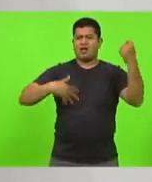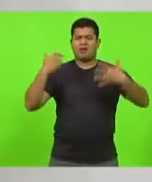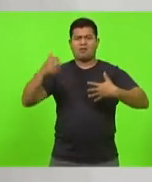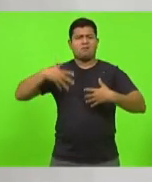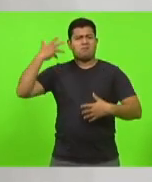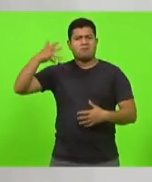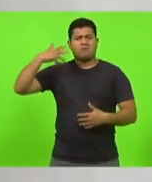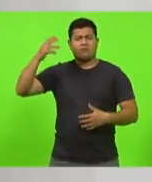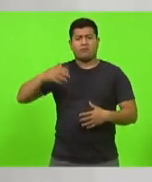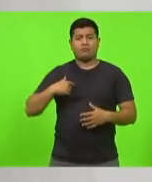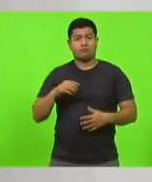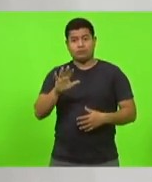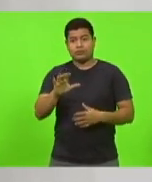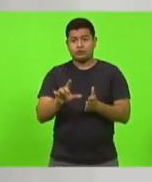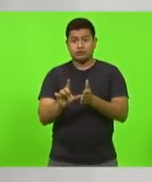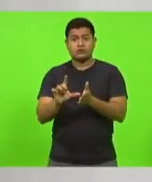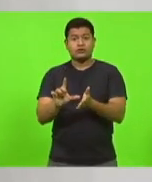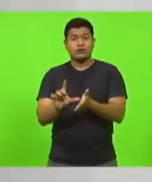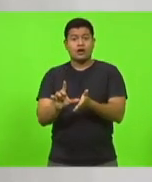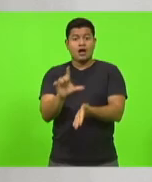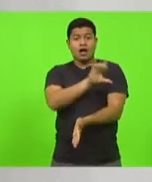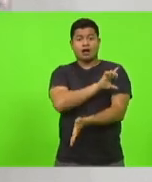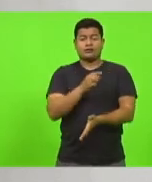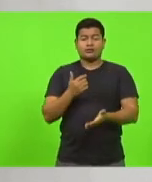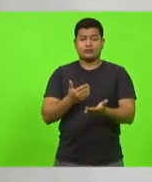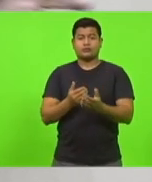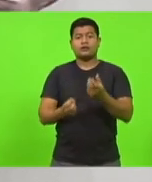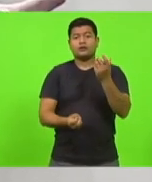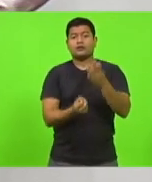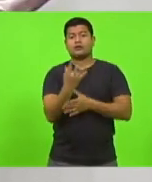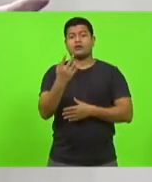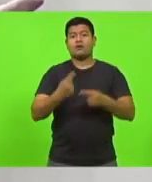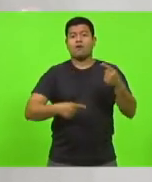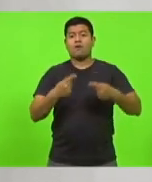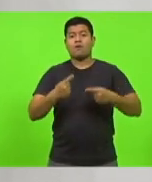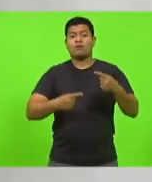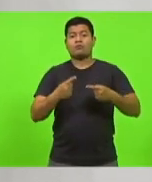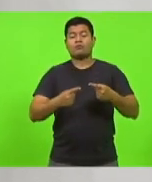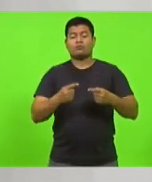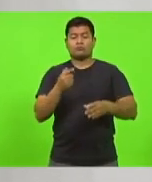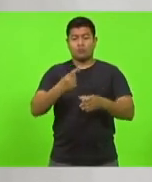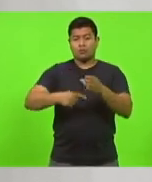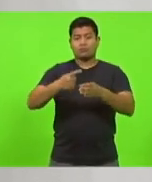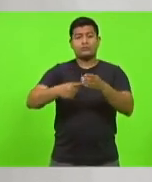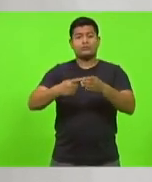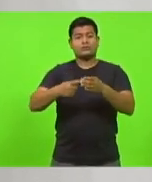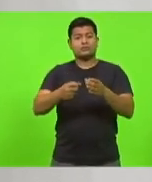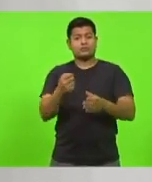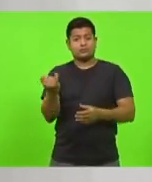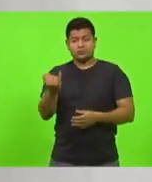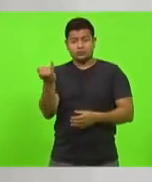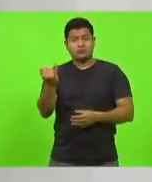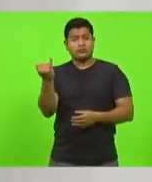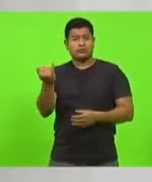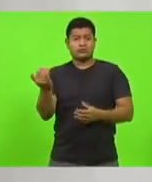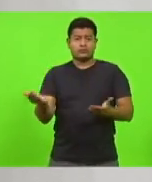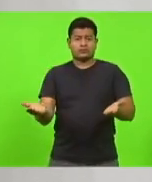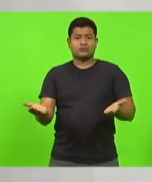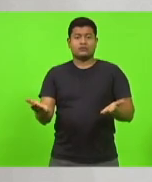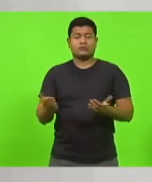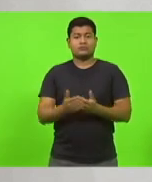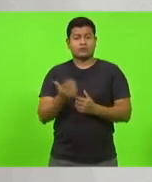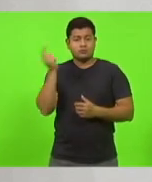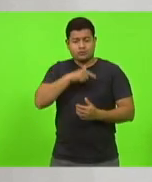para avançar e para chegar naquilo que está hoje muito mais, com muita responsabilidade do parlamento.